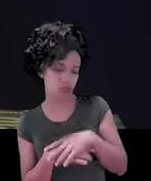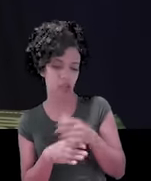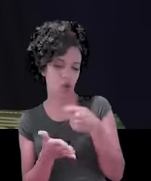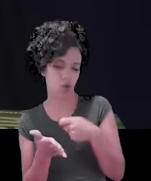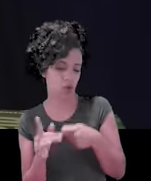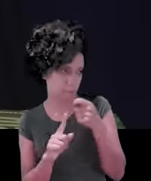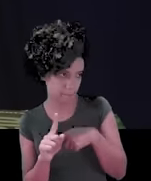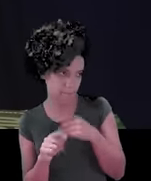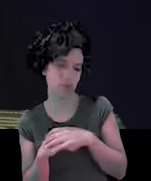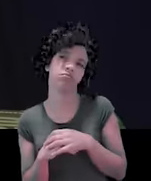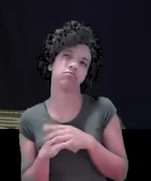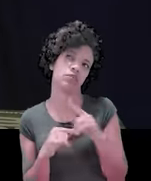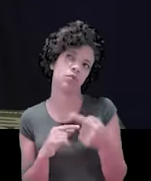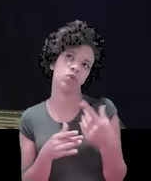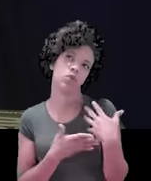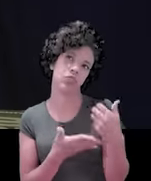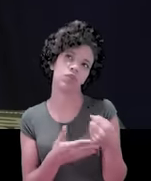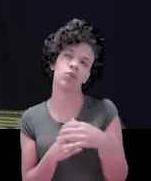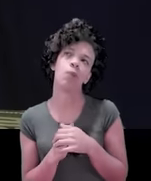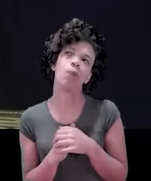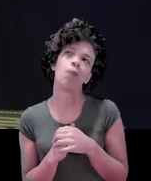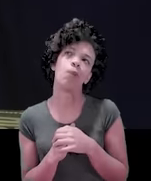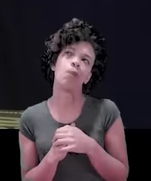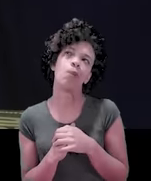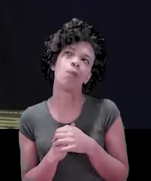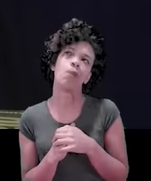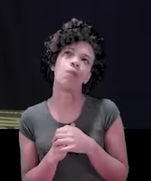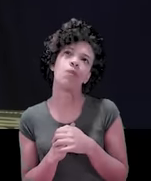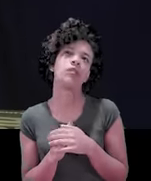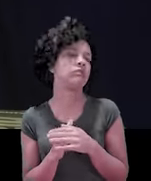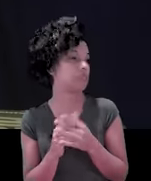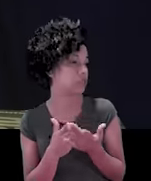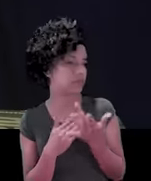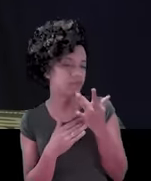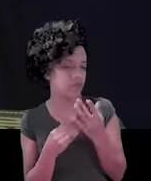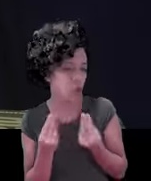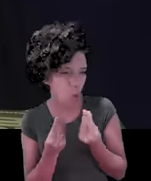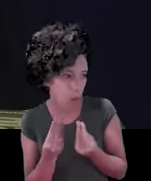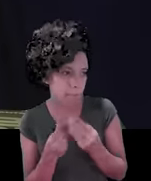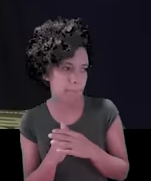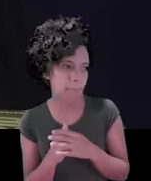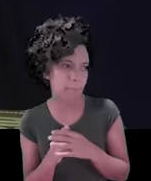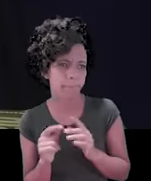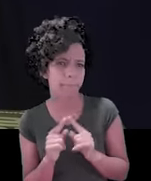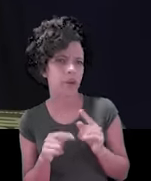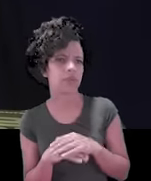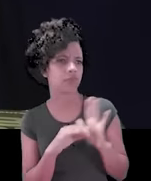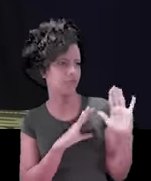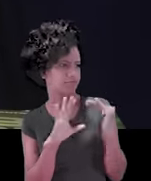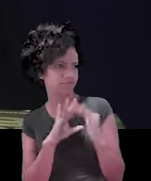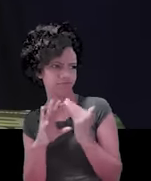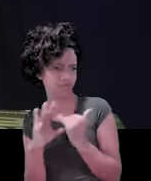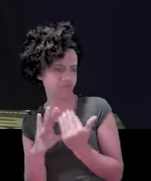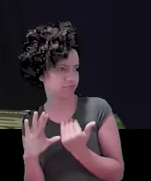escrevi um mês após o e o resgate eu sinceramente tá pensando que ele não queria dividir você receber os